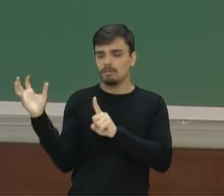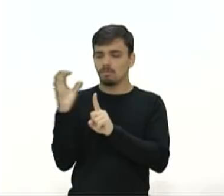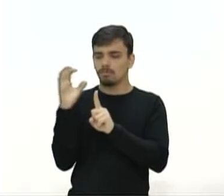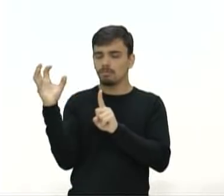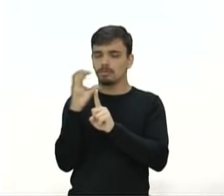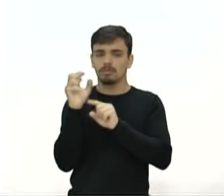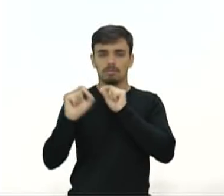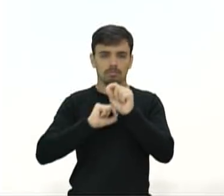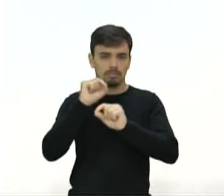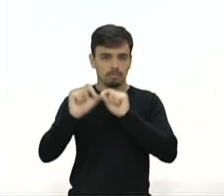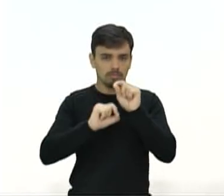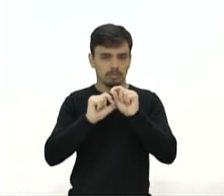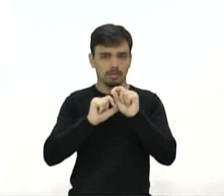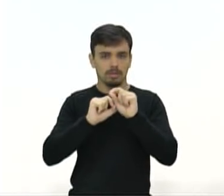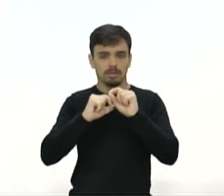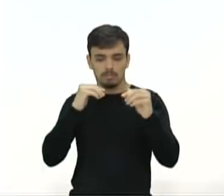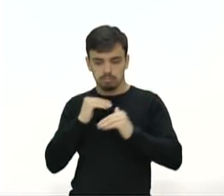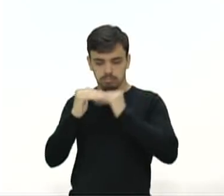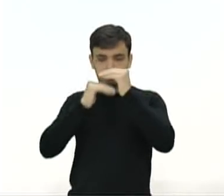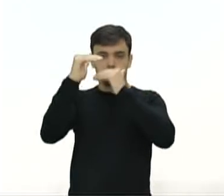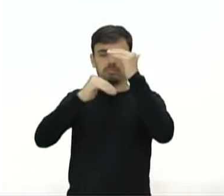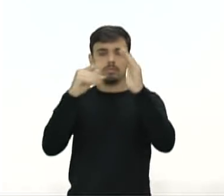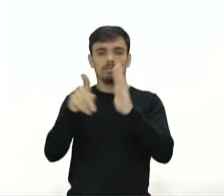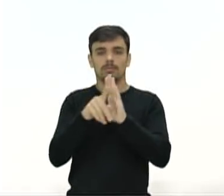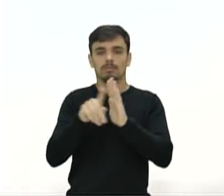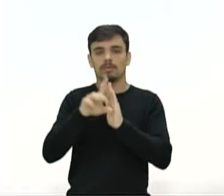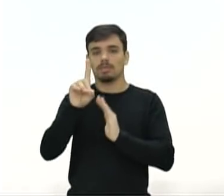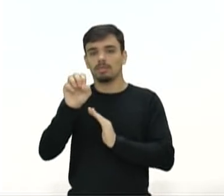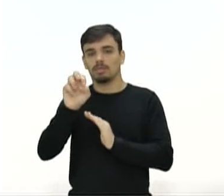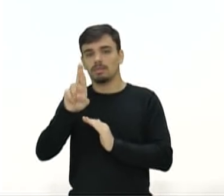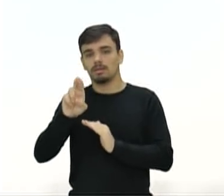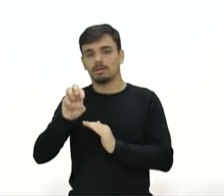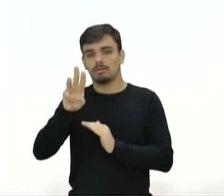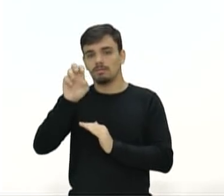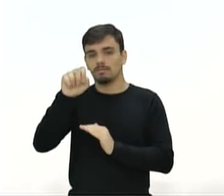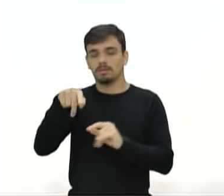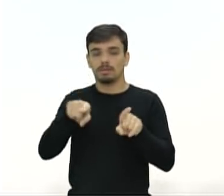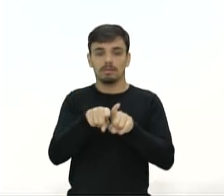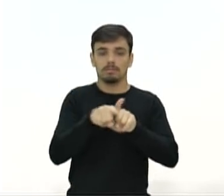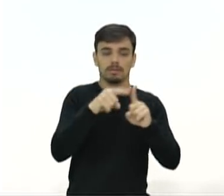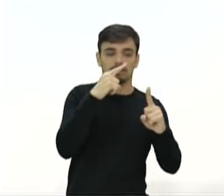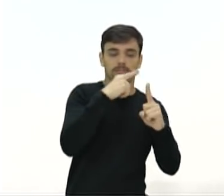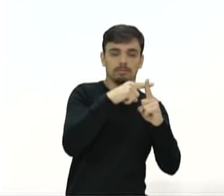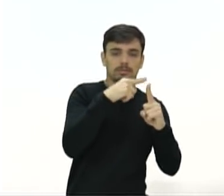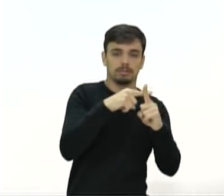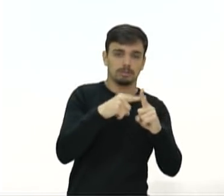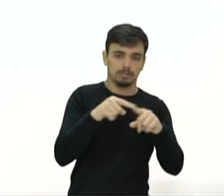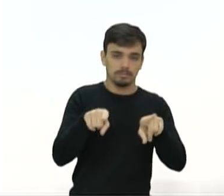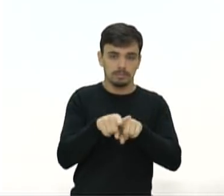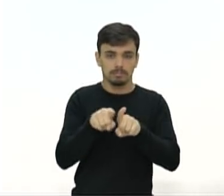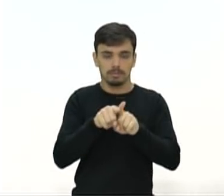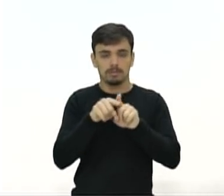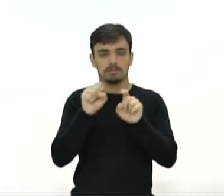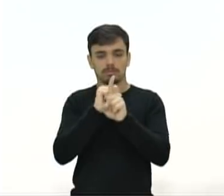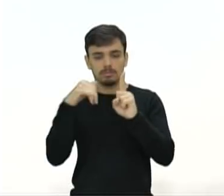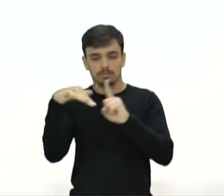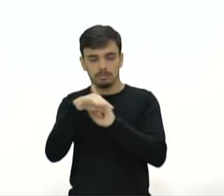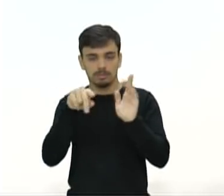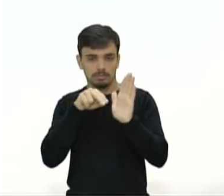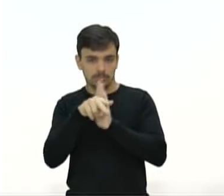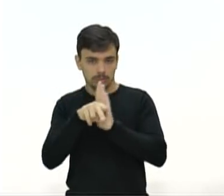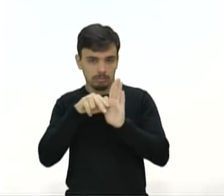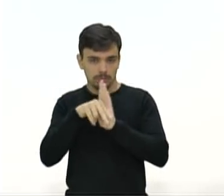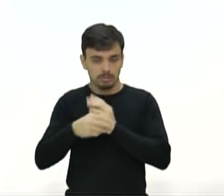pela ideia de evolução que vem do darwinismo e do positivismo. Então, sociologia e biologia estavam convivendo no